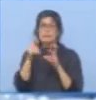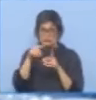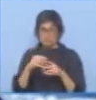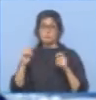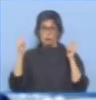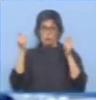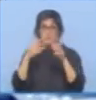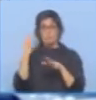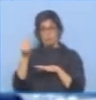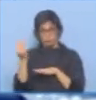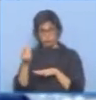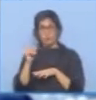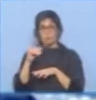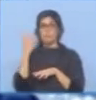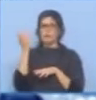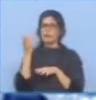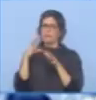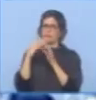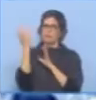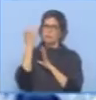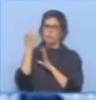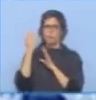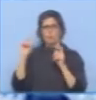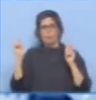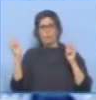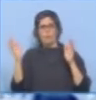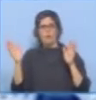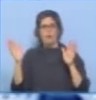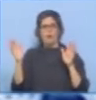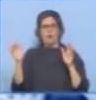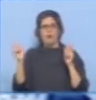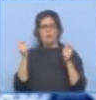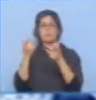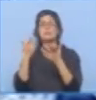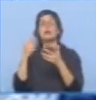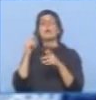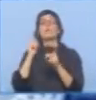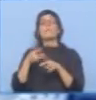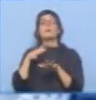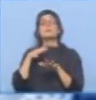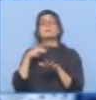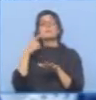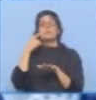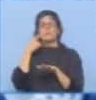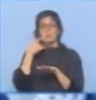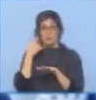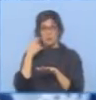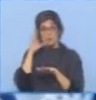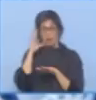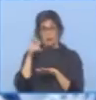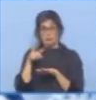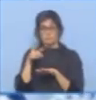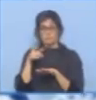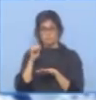um festival do ponto de vista cultural, de animação, etc. Onde há sempre... Às tardes, a partir de quarta. Exatamente. Portanto, tem